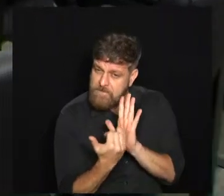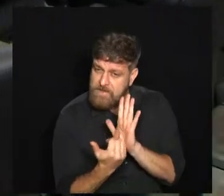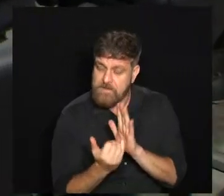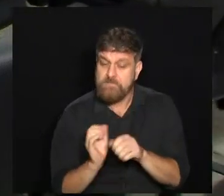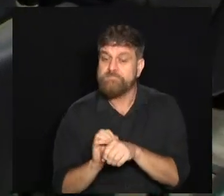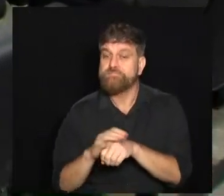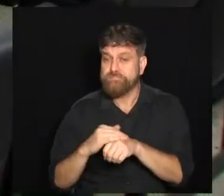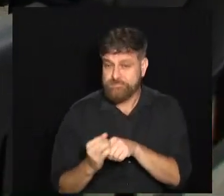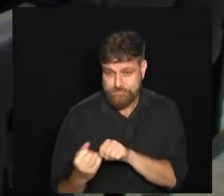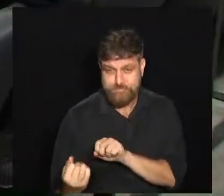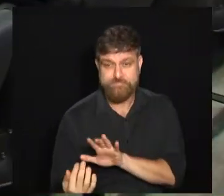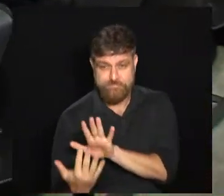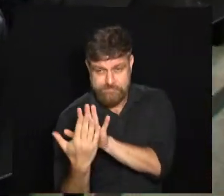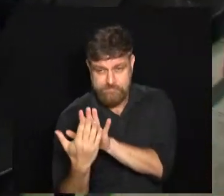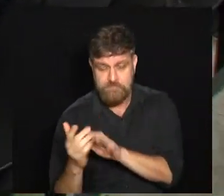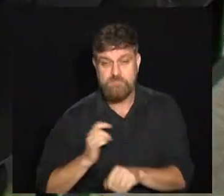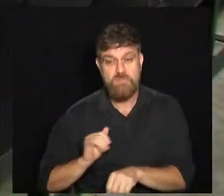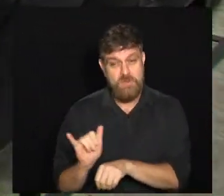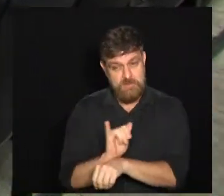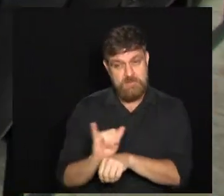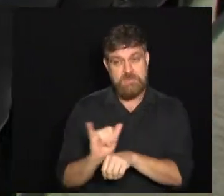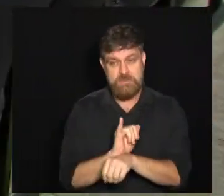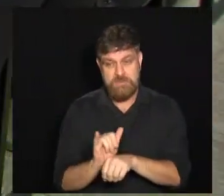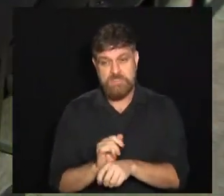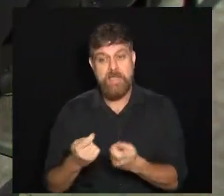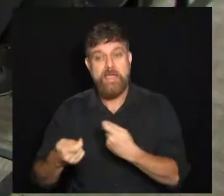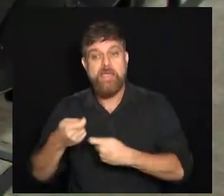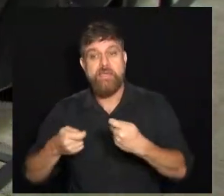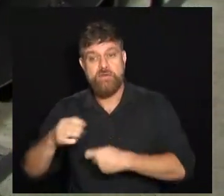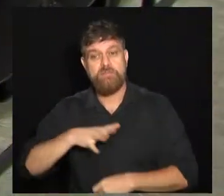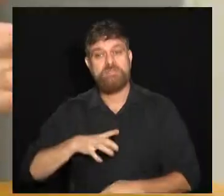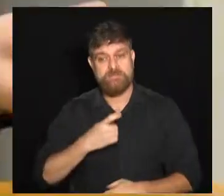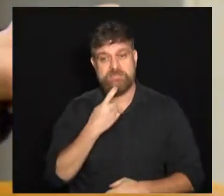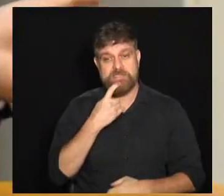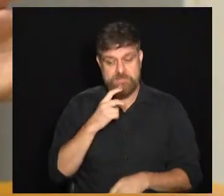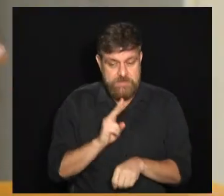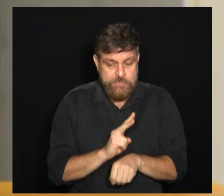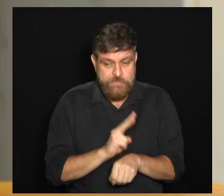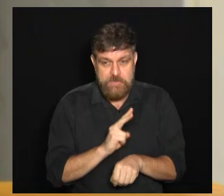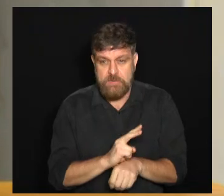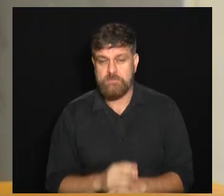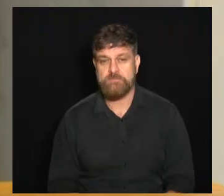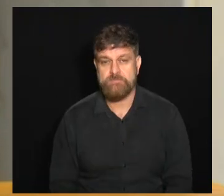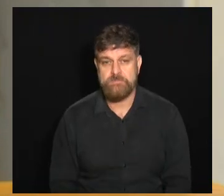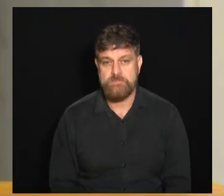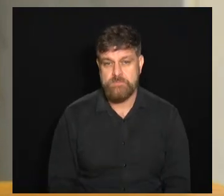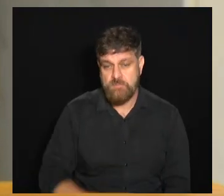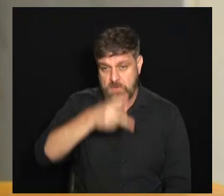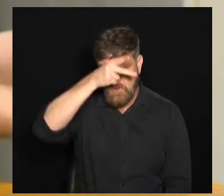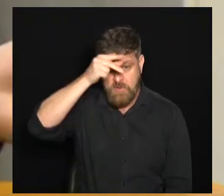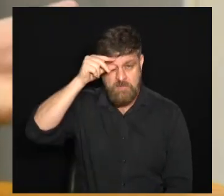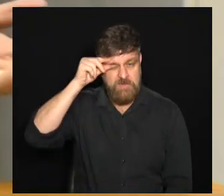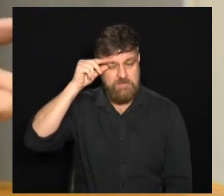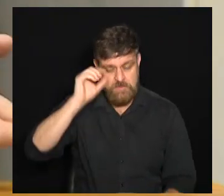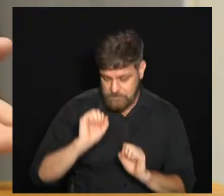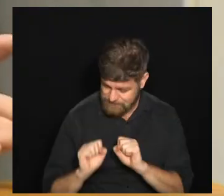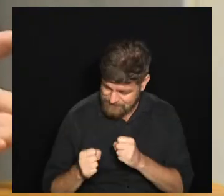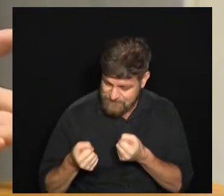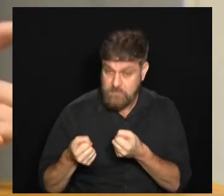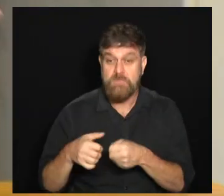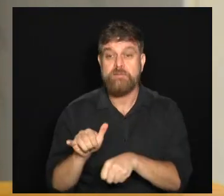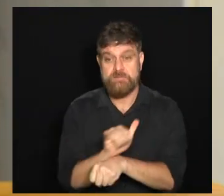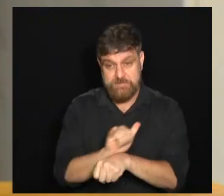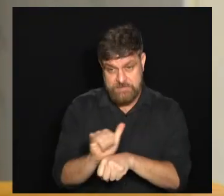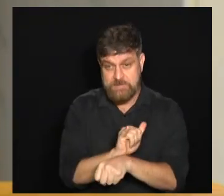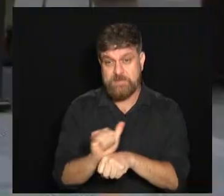do coronavírus como forma de proteger a economia local. Prefeito de Campinas reforça medidas para o